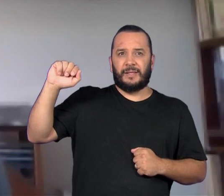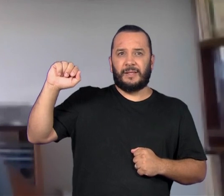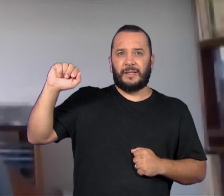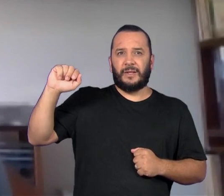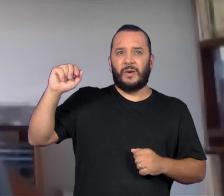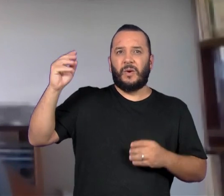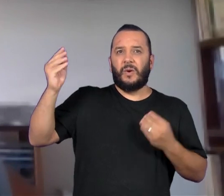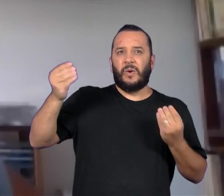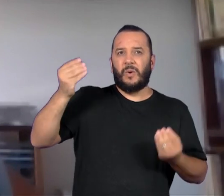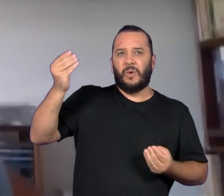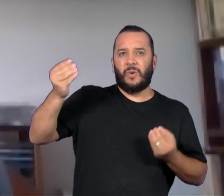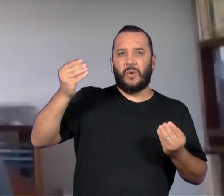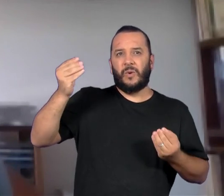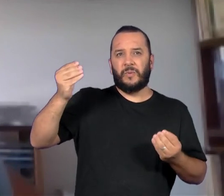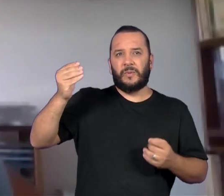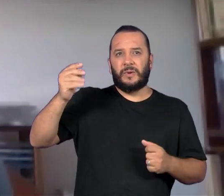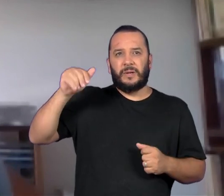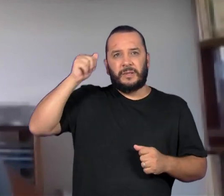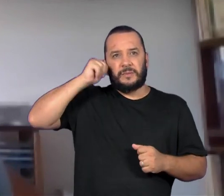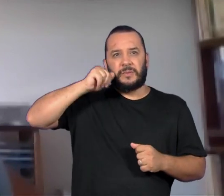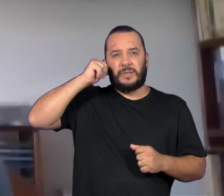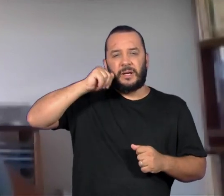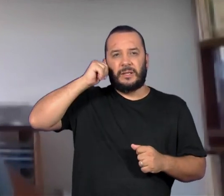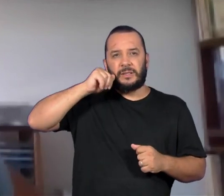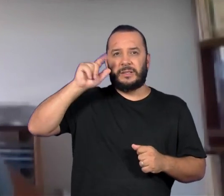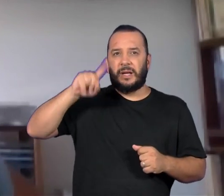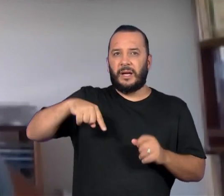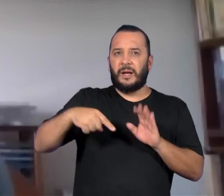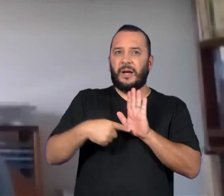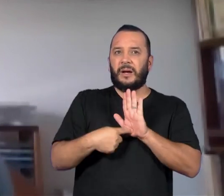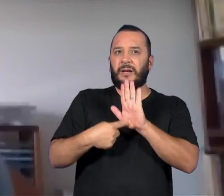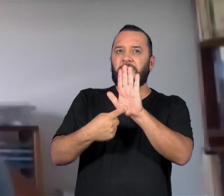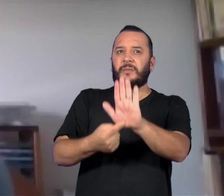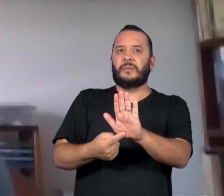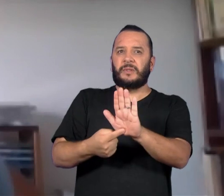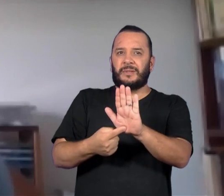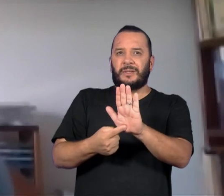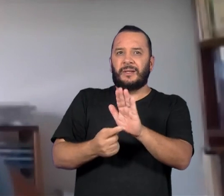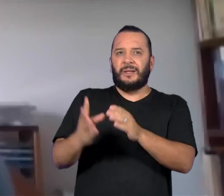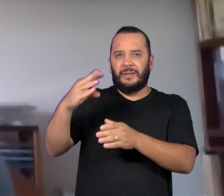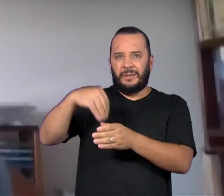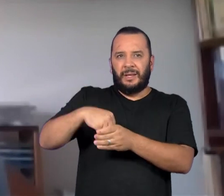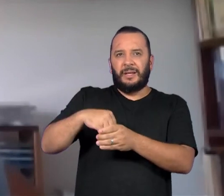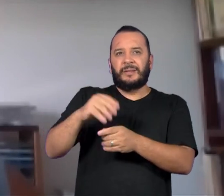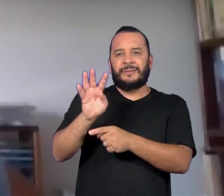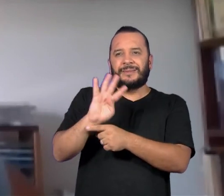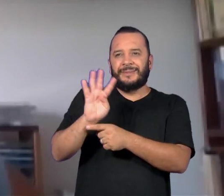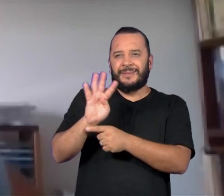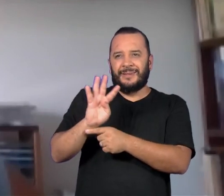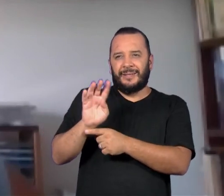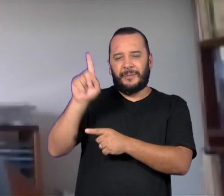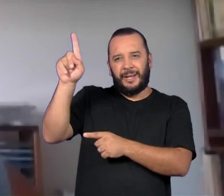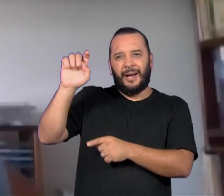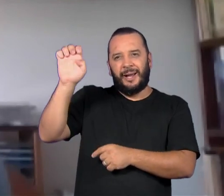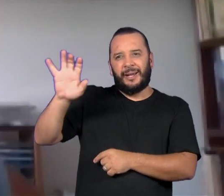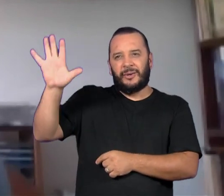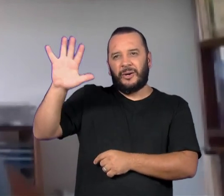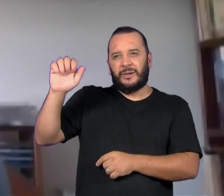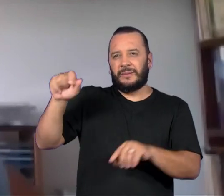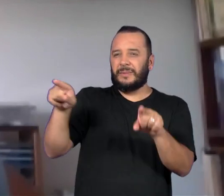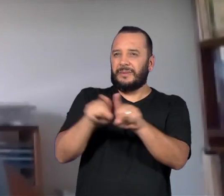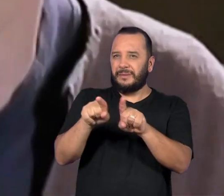de como essas mulheres são retratadas dentro do cinema europeu e dentro do